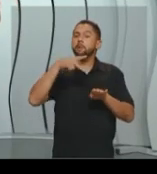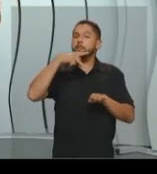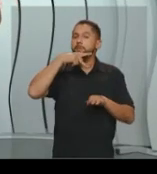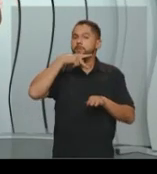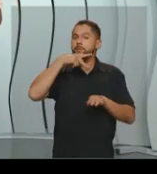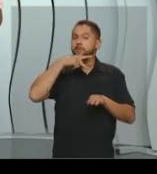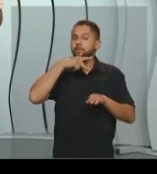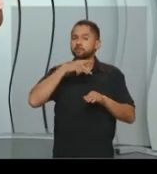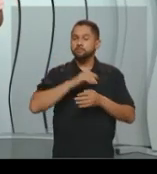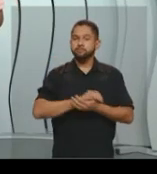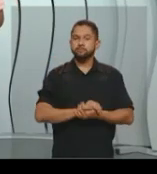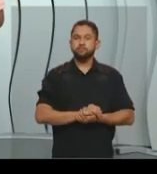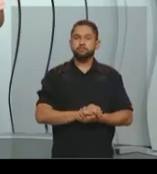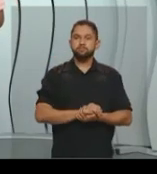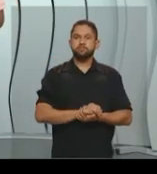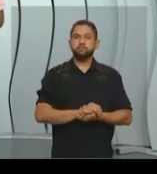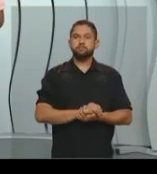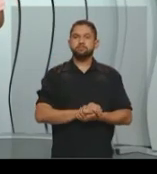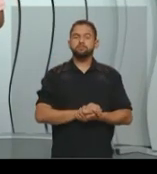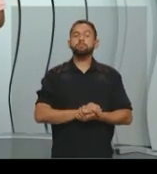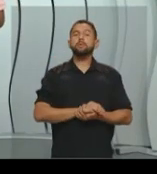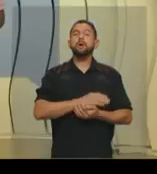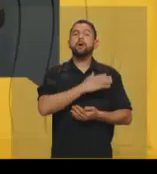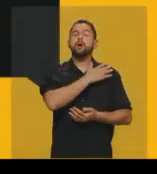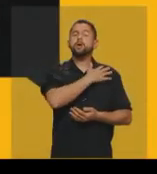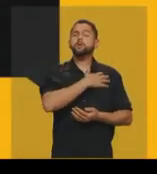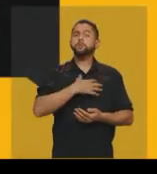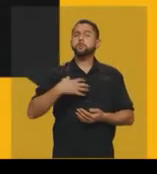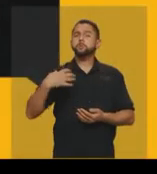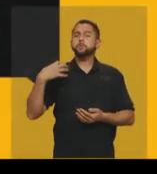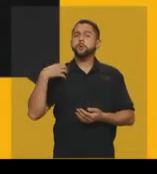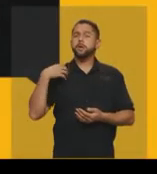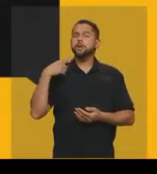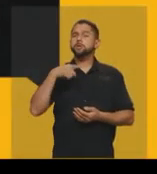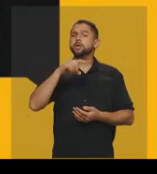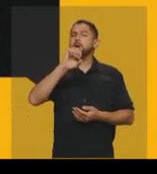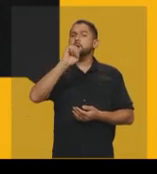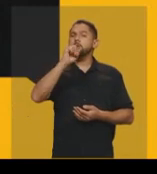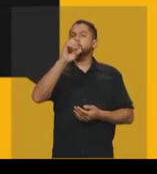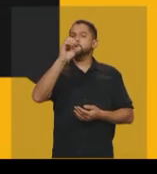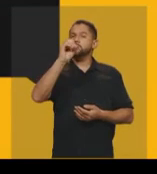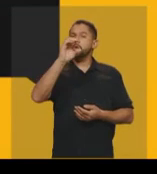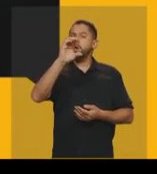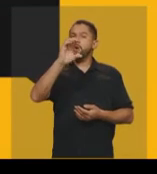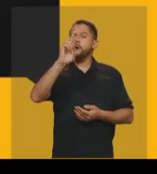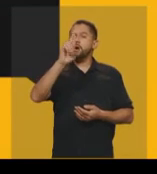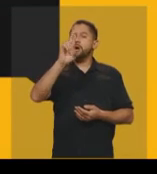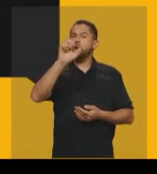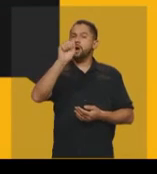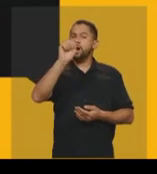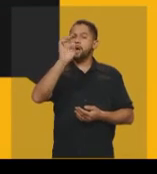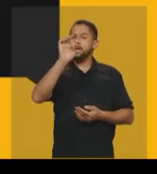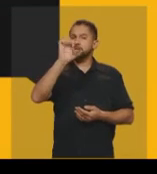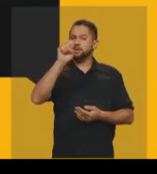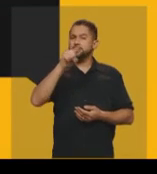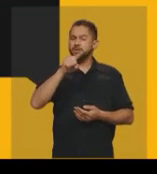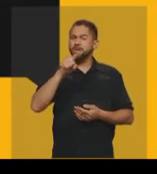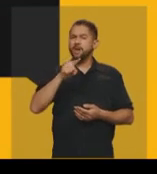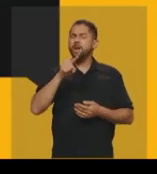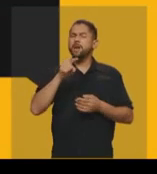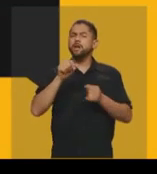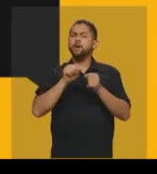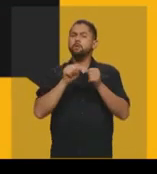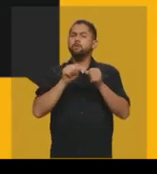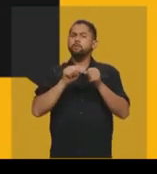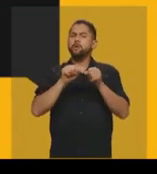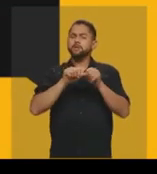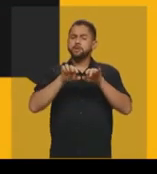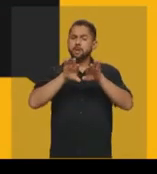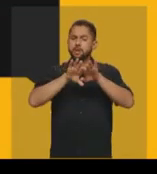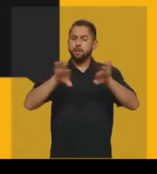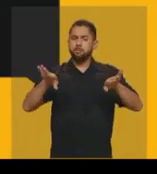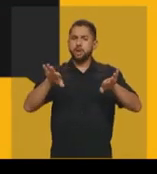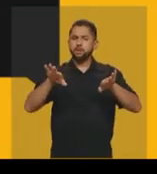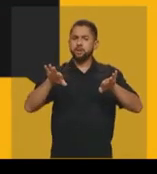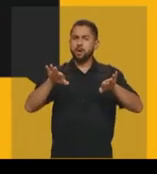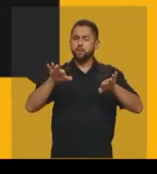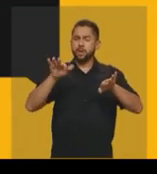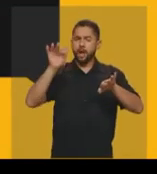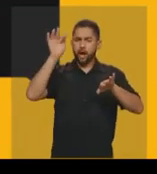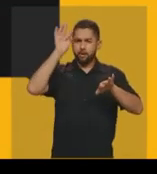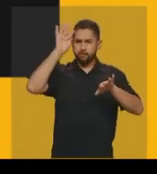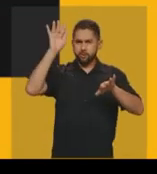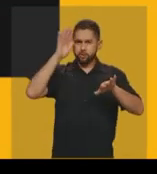Sócrates é considerado um divisor de águas na história da filosofia, e especialmente na história da filosofia antiga. Quem